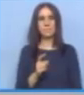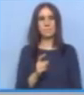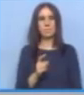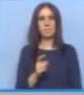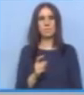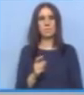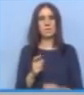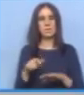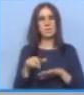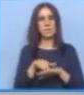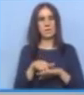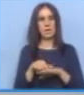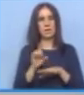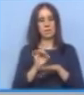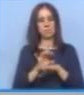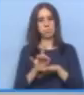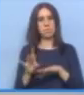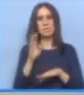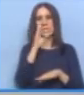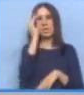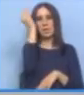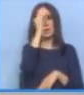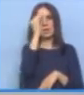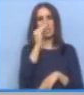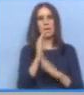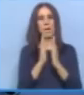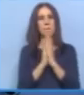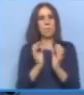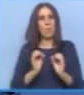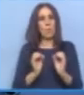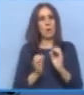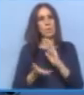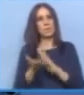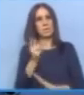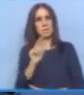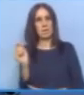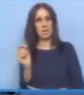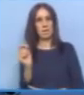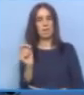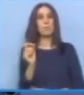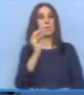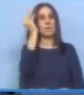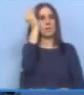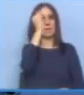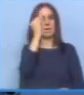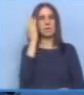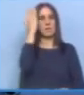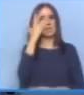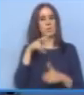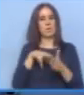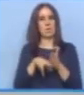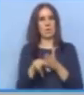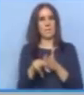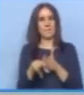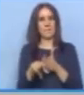suas sandálias ao saírem de uma terra pagã para entrarem na Terra Santa.